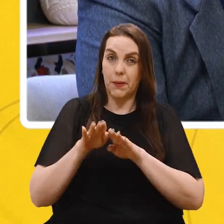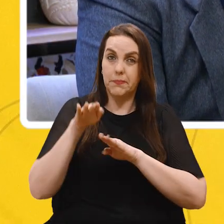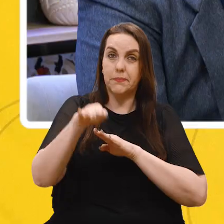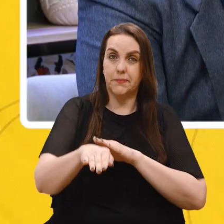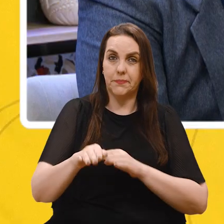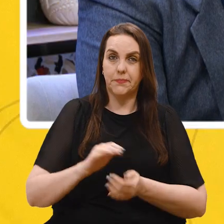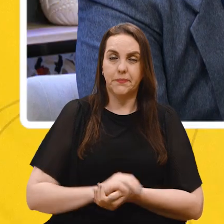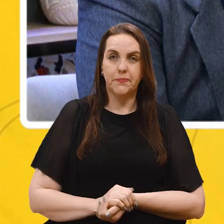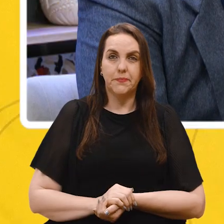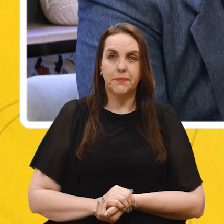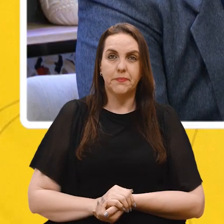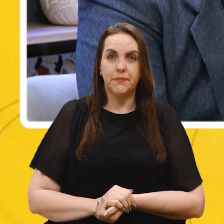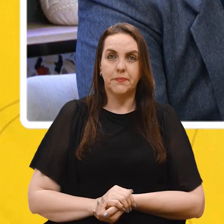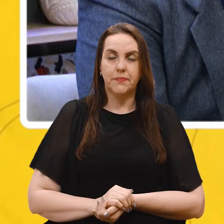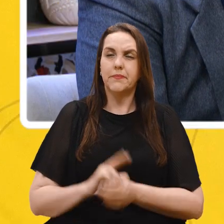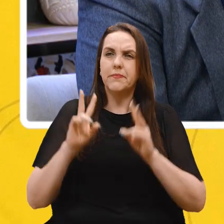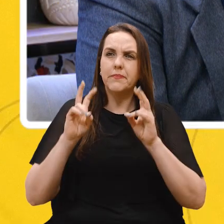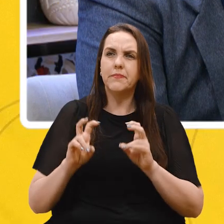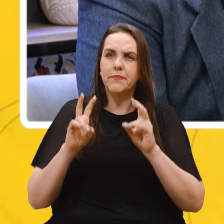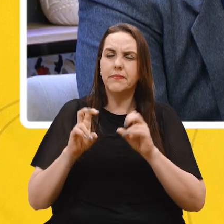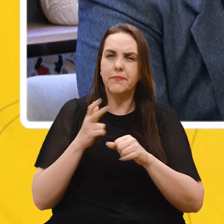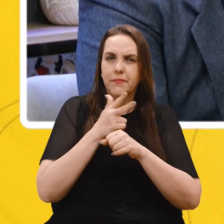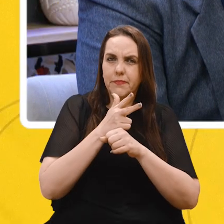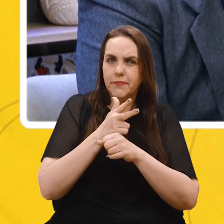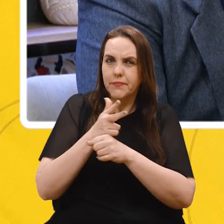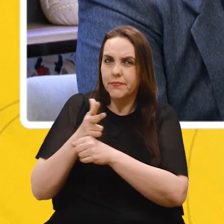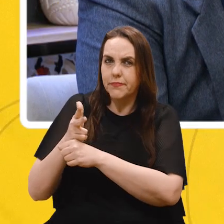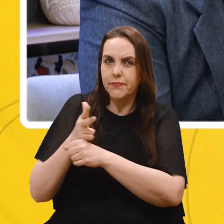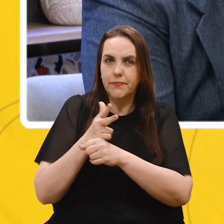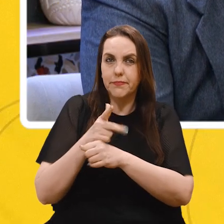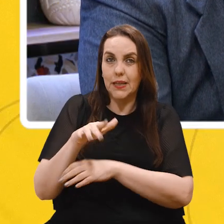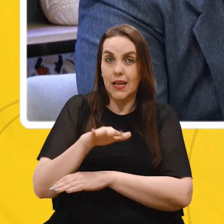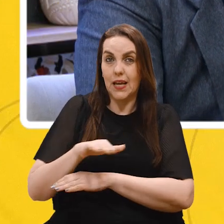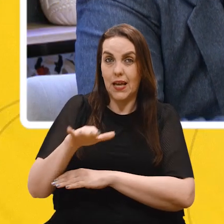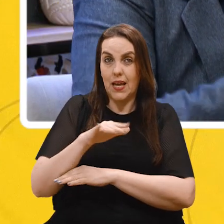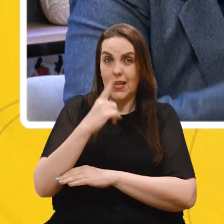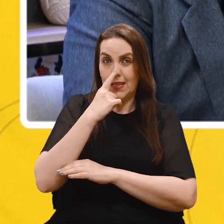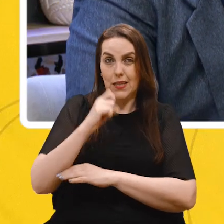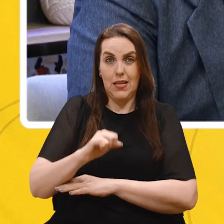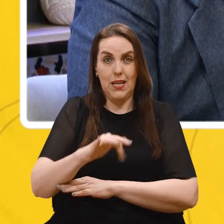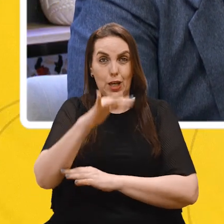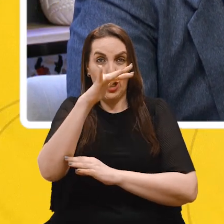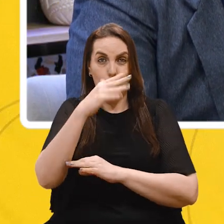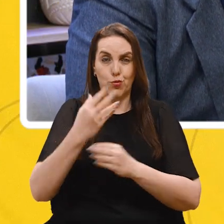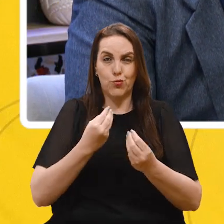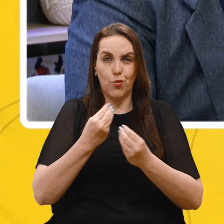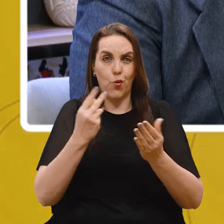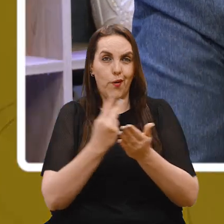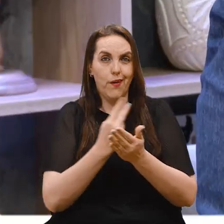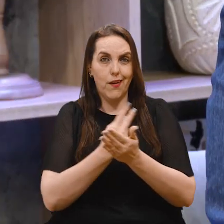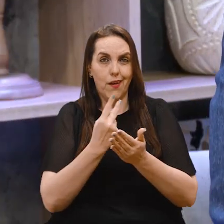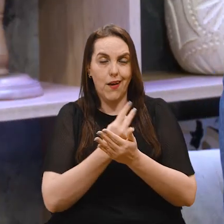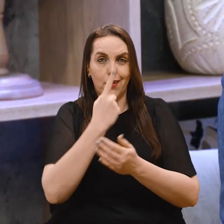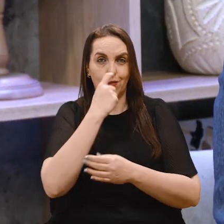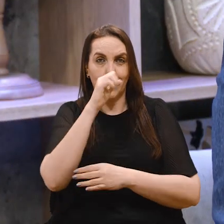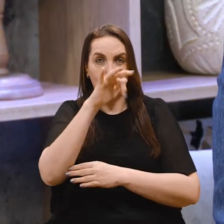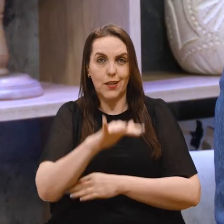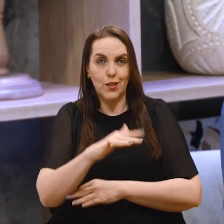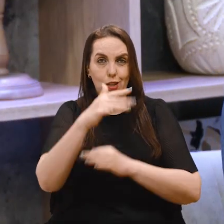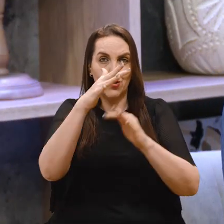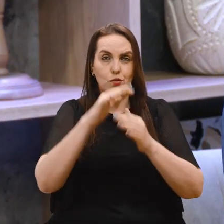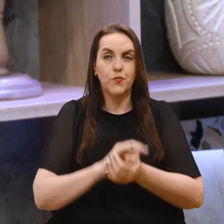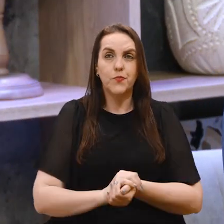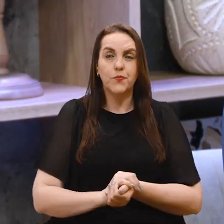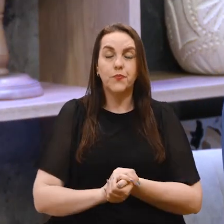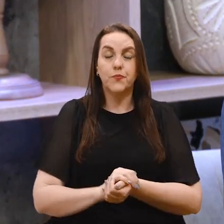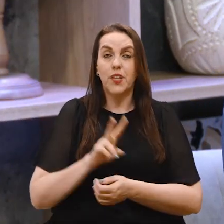essa questão das câmeras de monitoramento em zonas de lixo, descarte irregular de lixo, por melhor dizer, ali no